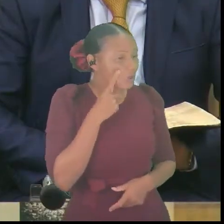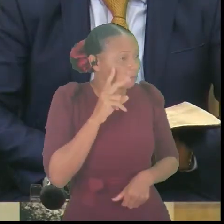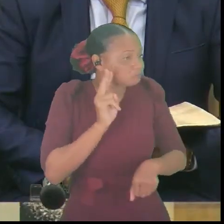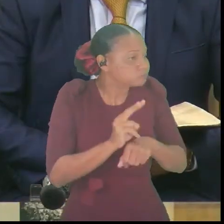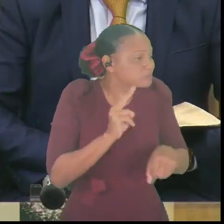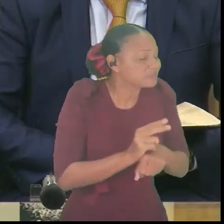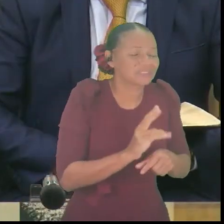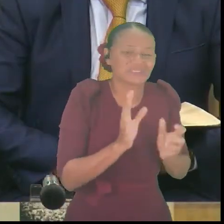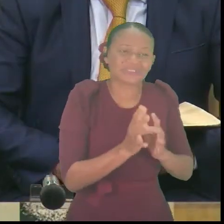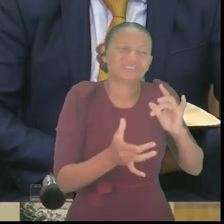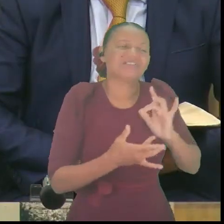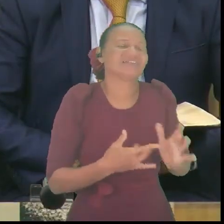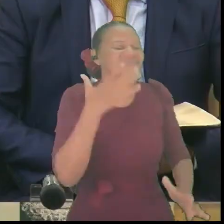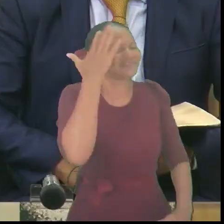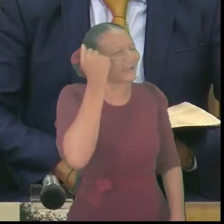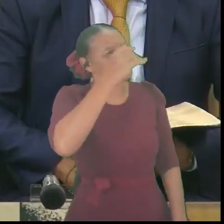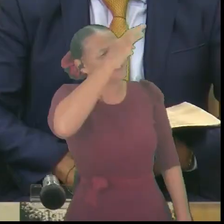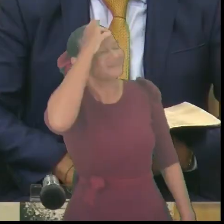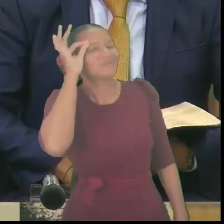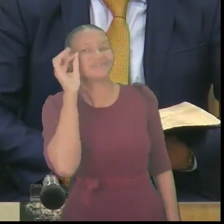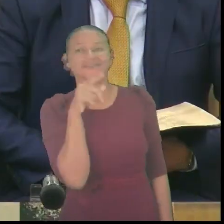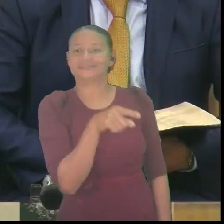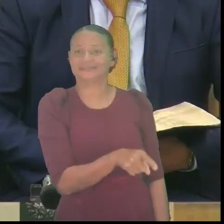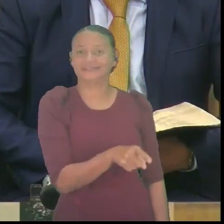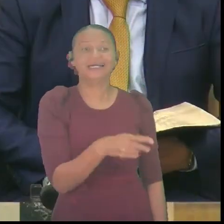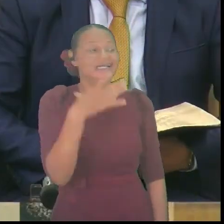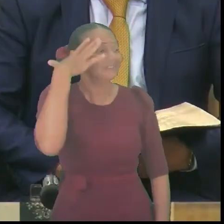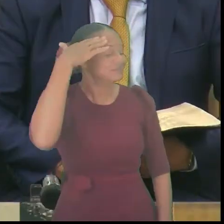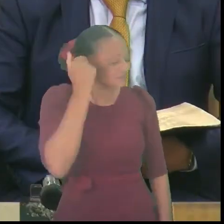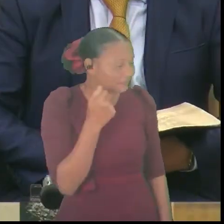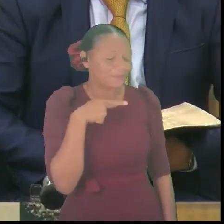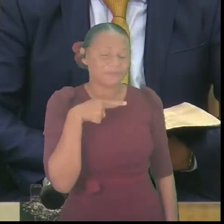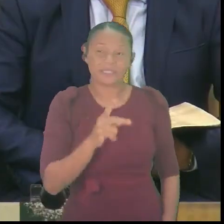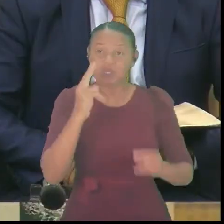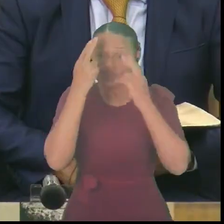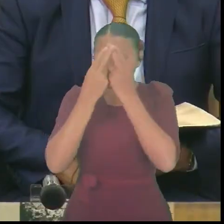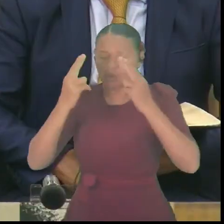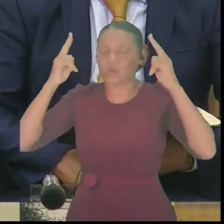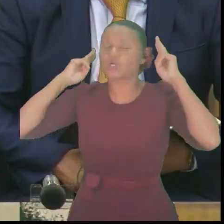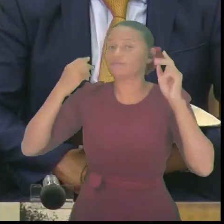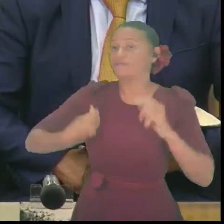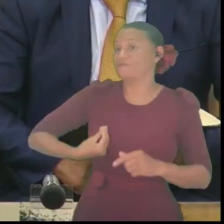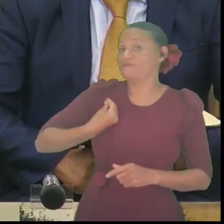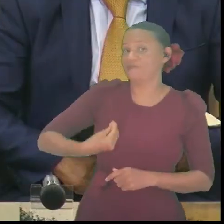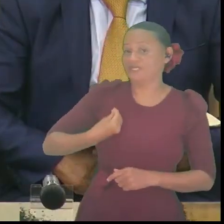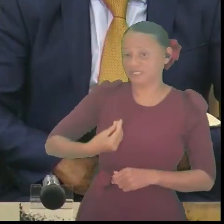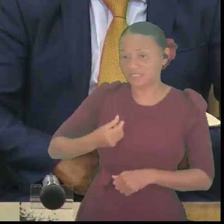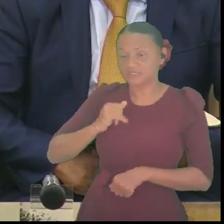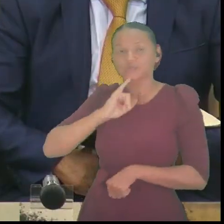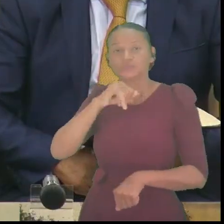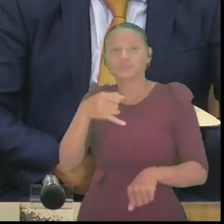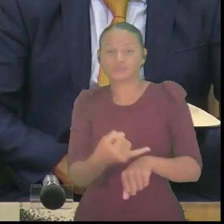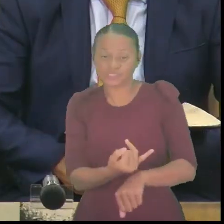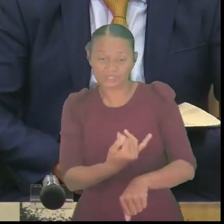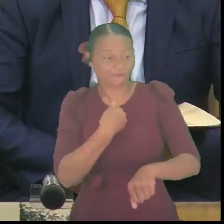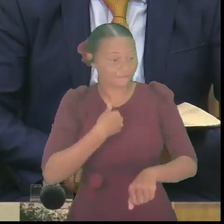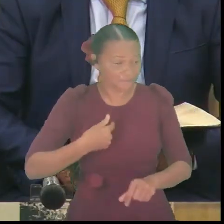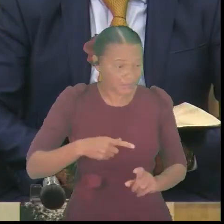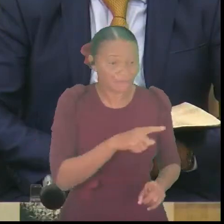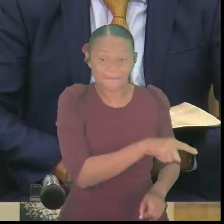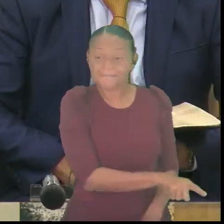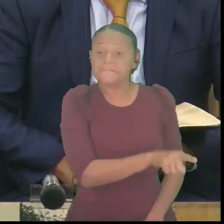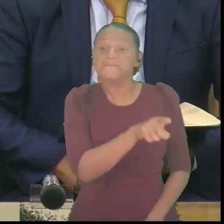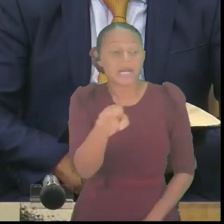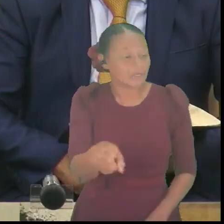porque ele sabia que era inocente. Ele ficou sabendo que Herodes estava em Jerusalém e enviou Jesus para Herodes. A Bíblia diz